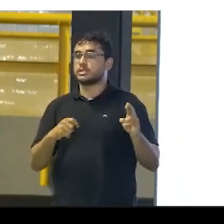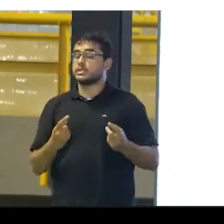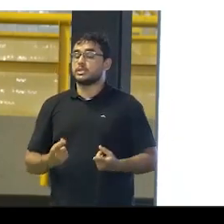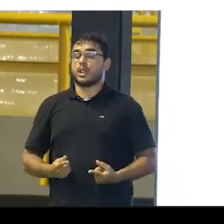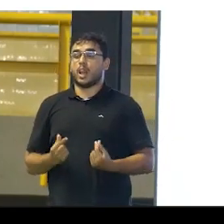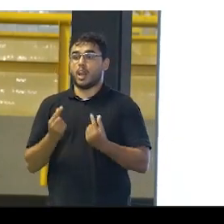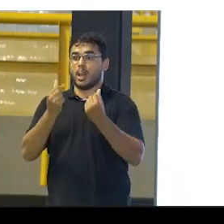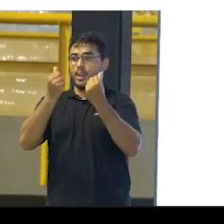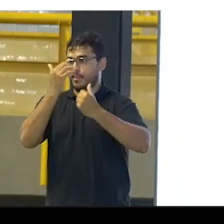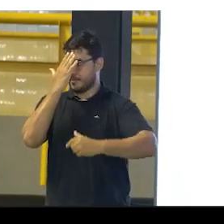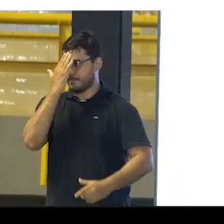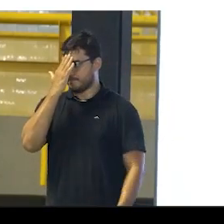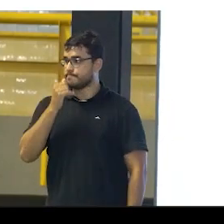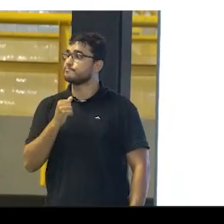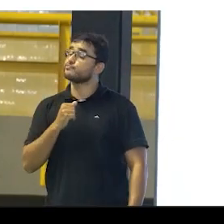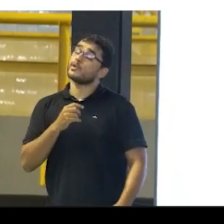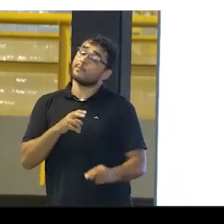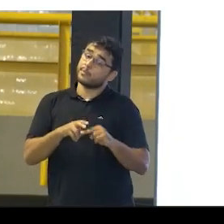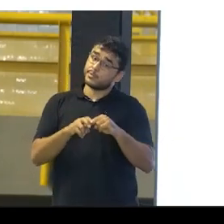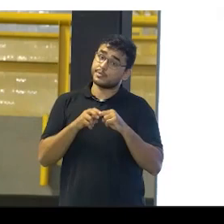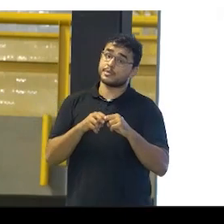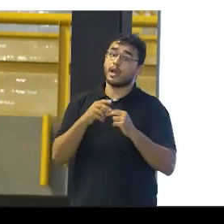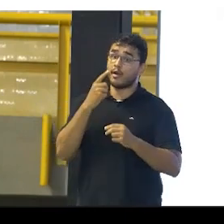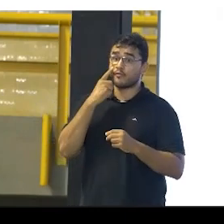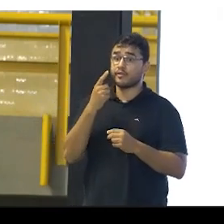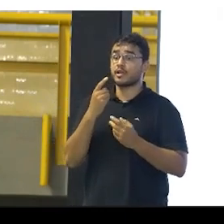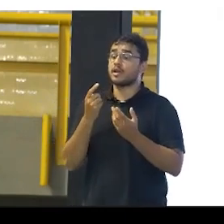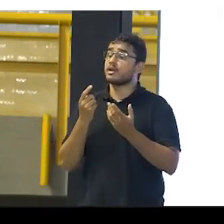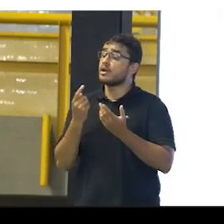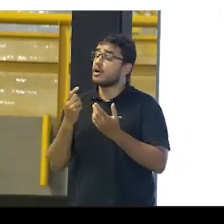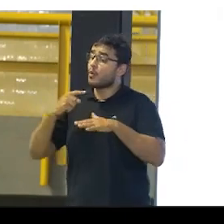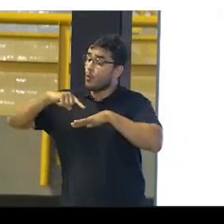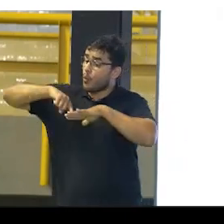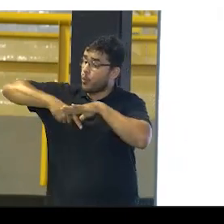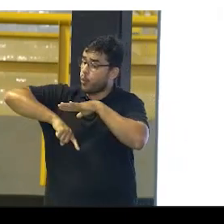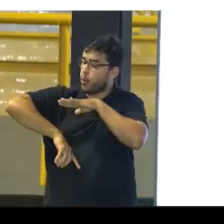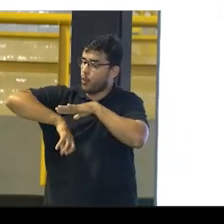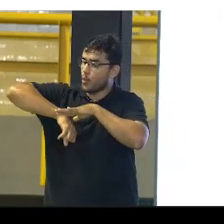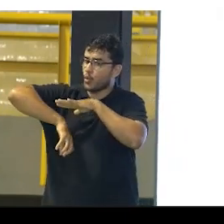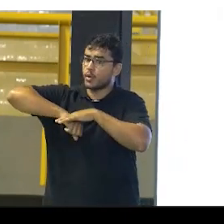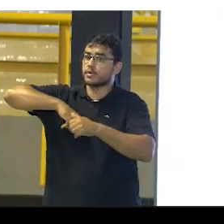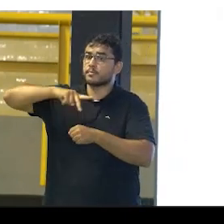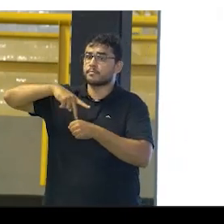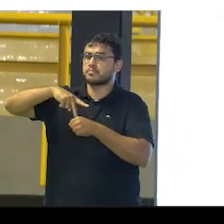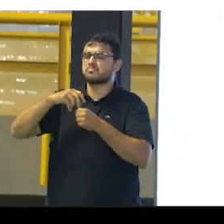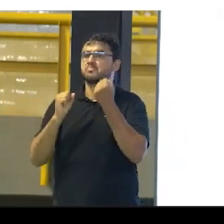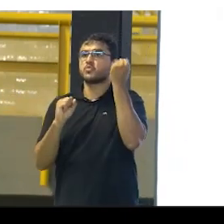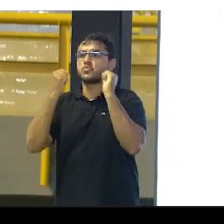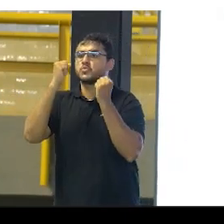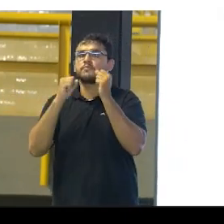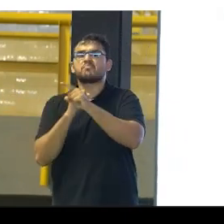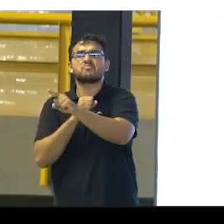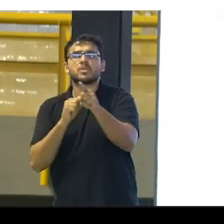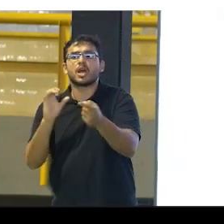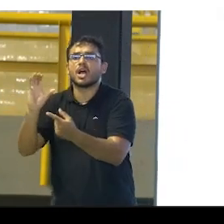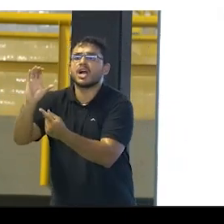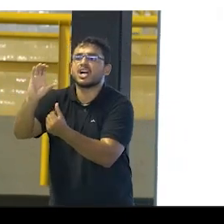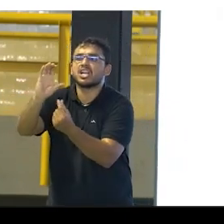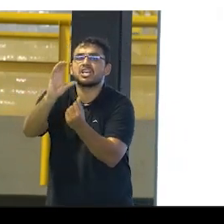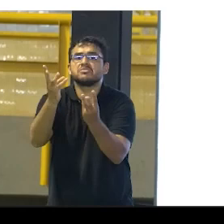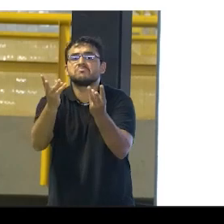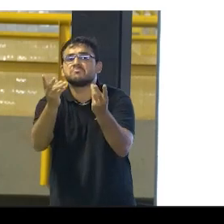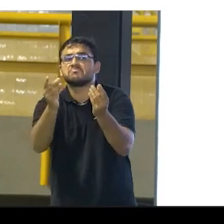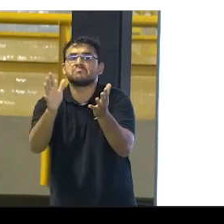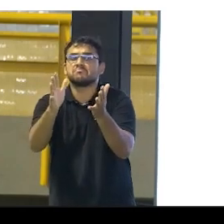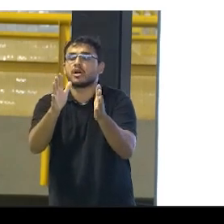relação, pessoal, entre produção e consumo, ela é importante. Por exemplo, o Brasil tem uma produção de petróleo que é superior